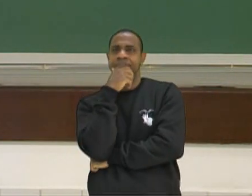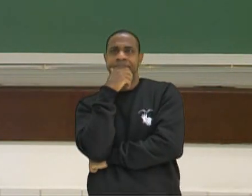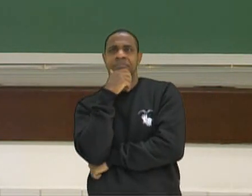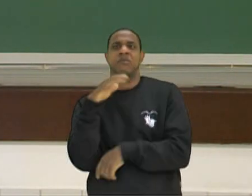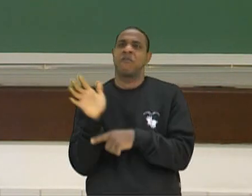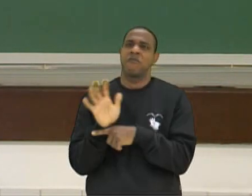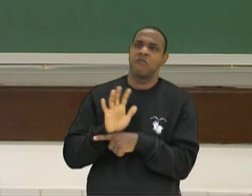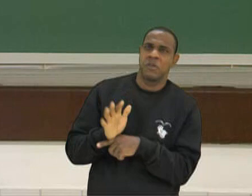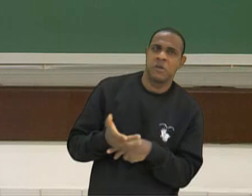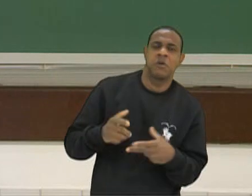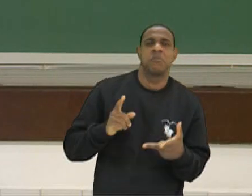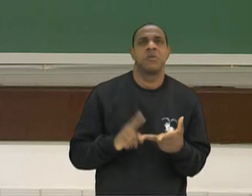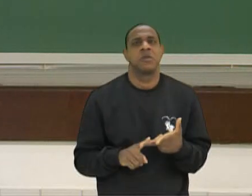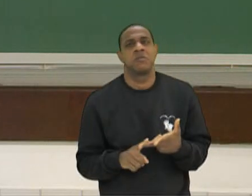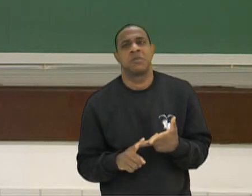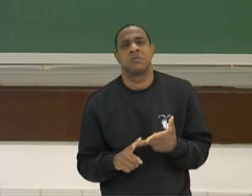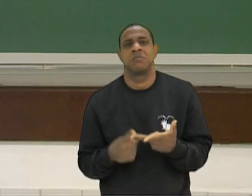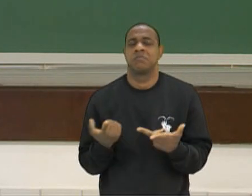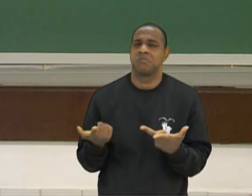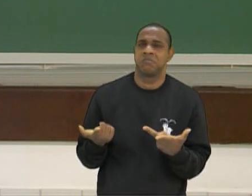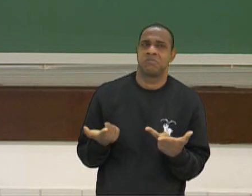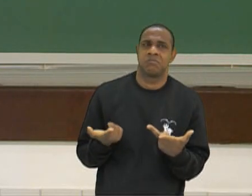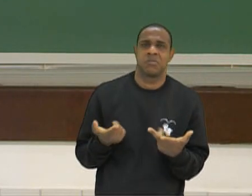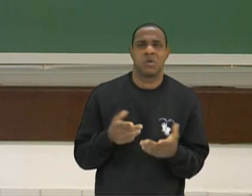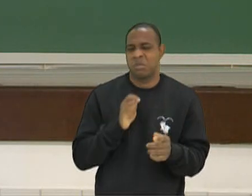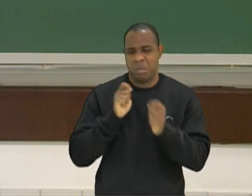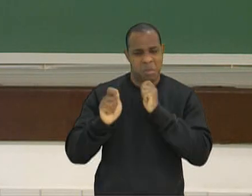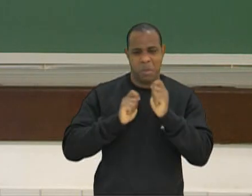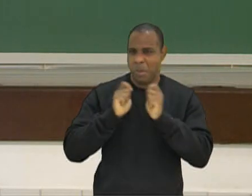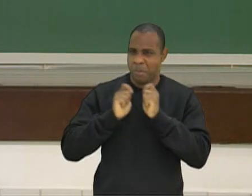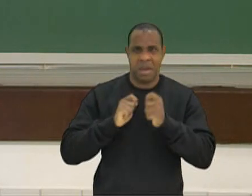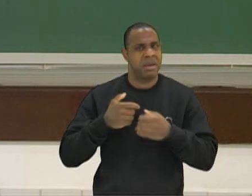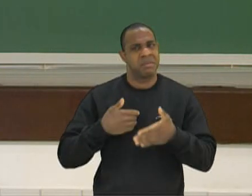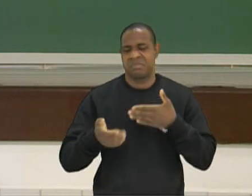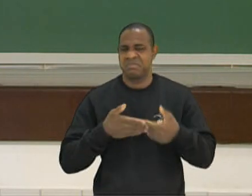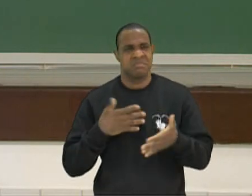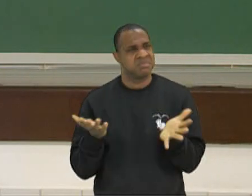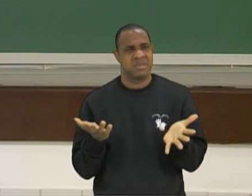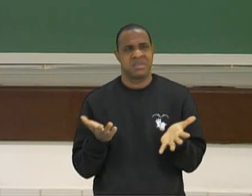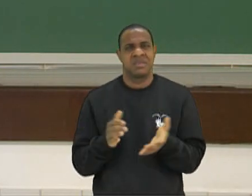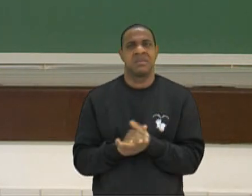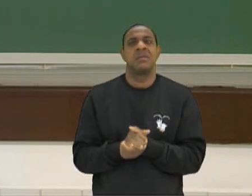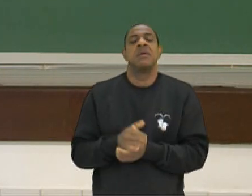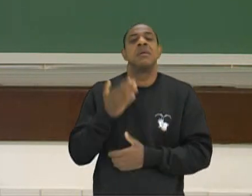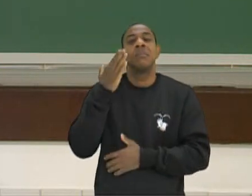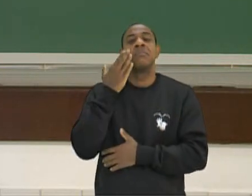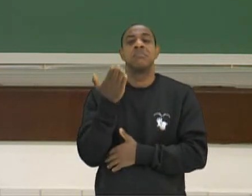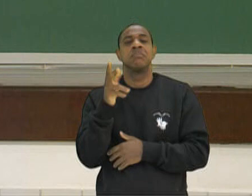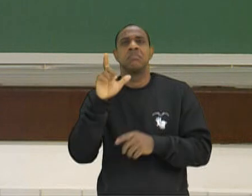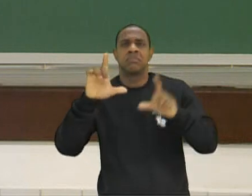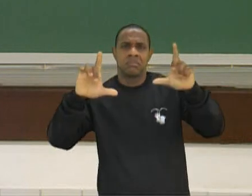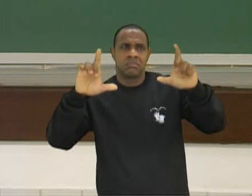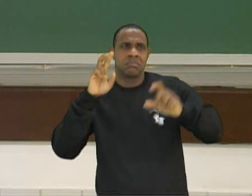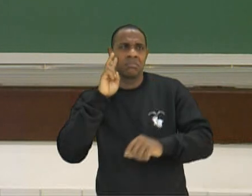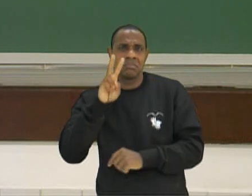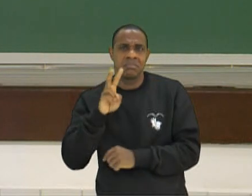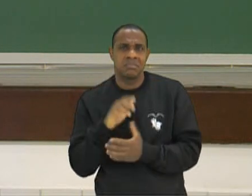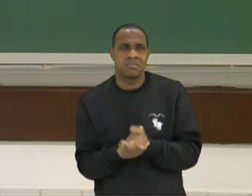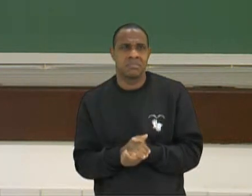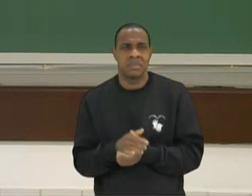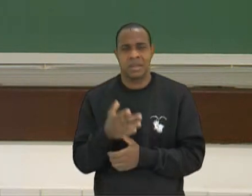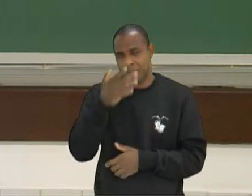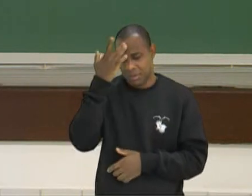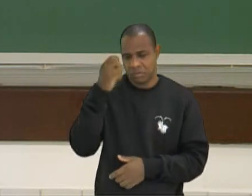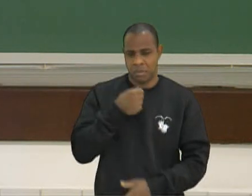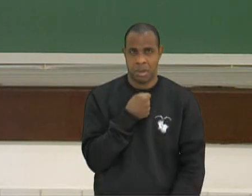o fato de você estar vendo um filme, um documentário, um canal jornalístico, então você tinha basicamente a pessoa que